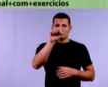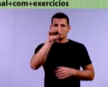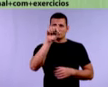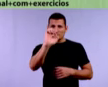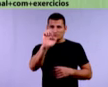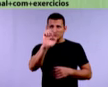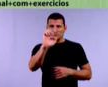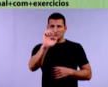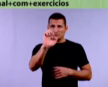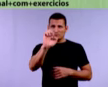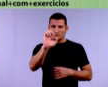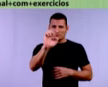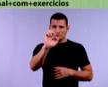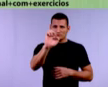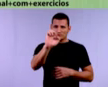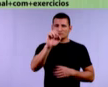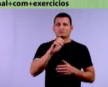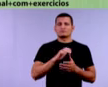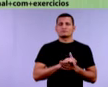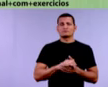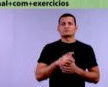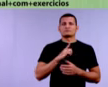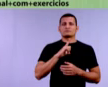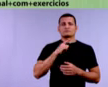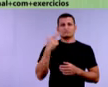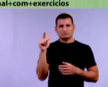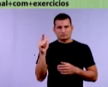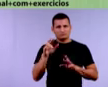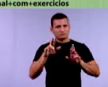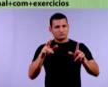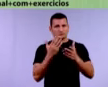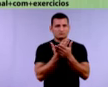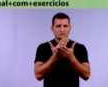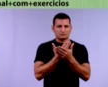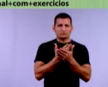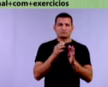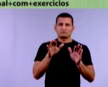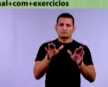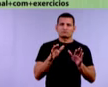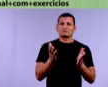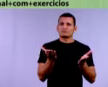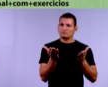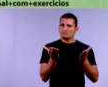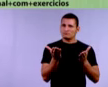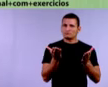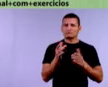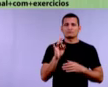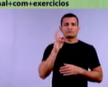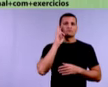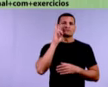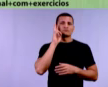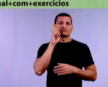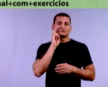Aqui teria um outro jeito de estudar, porém, como nós não estudamos voz passiva e ativa agora, nós só lembramos o seguinte, a dica.